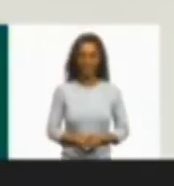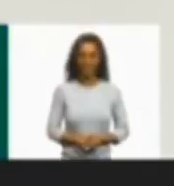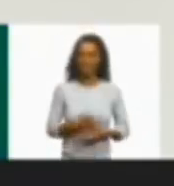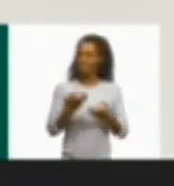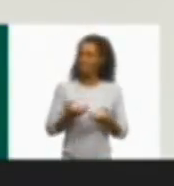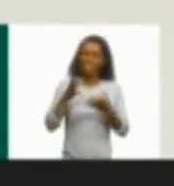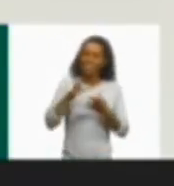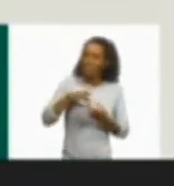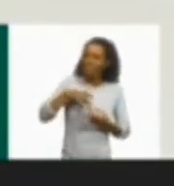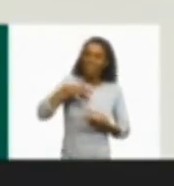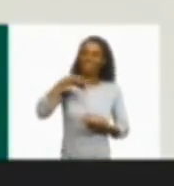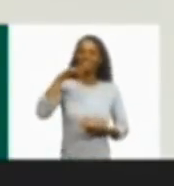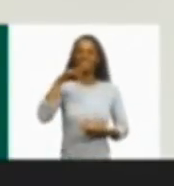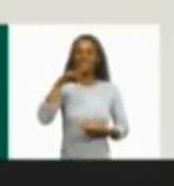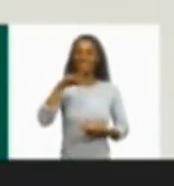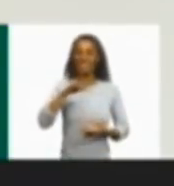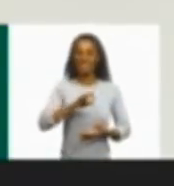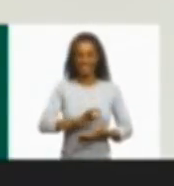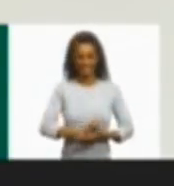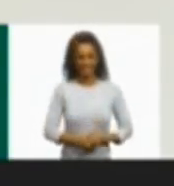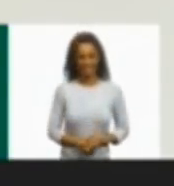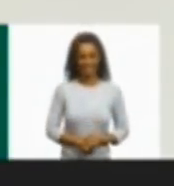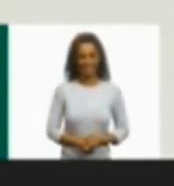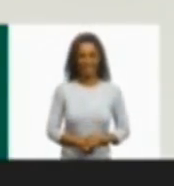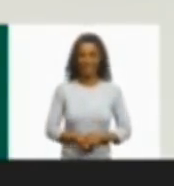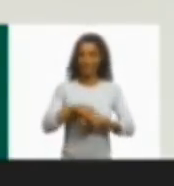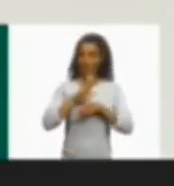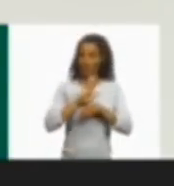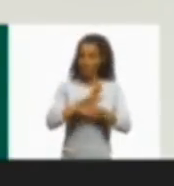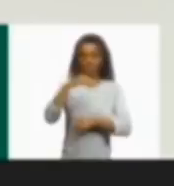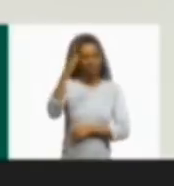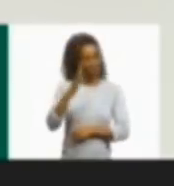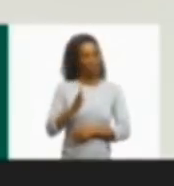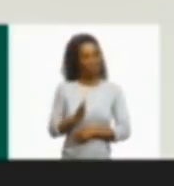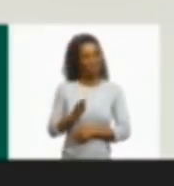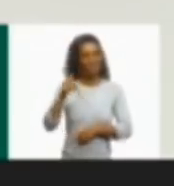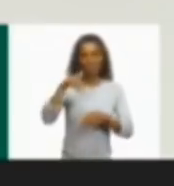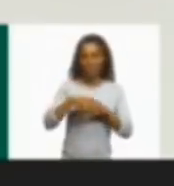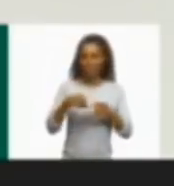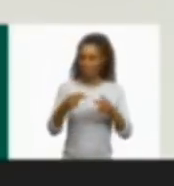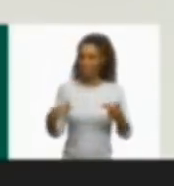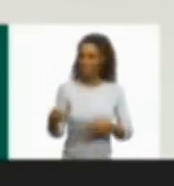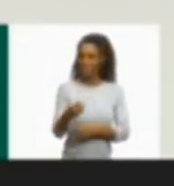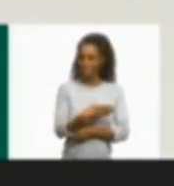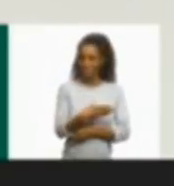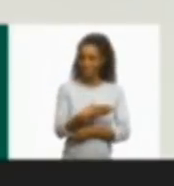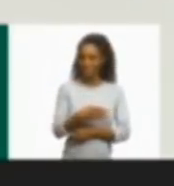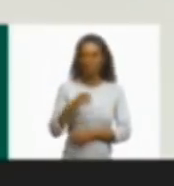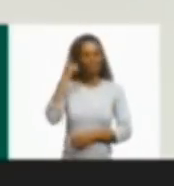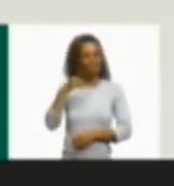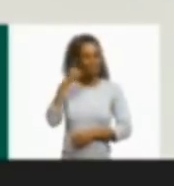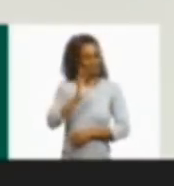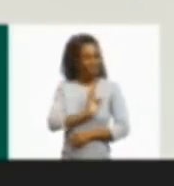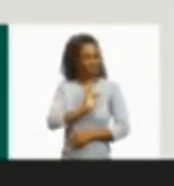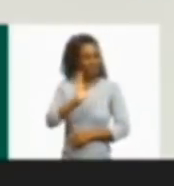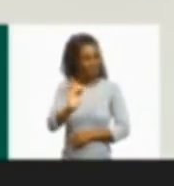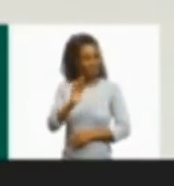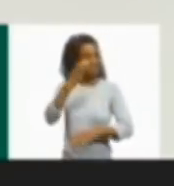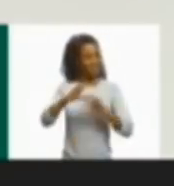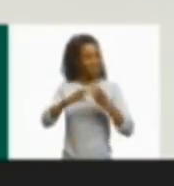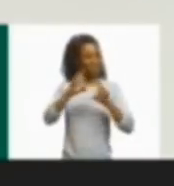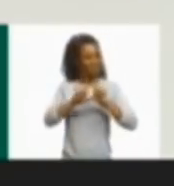5500. Eu quero almas. Ajude o Brasil. Vote na renovação. Para deputado